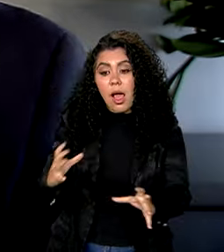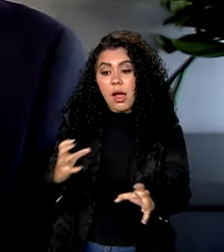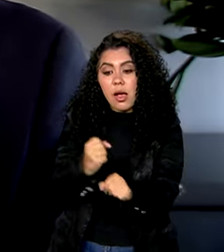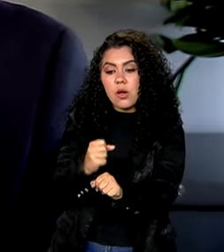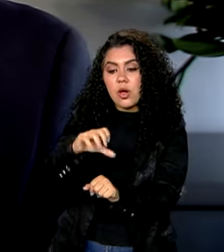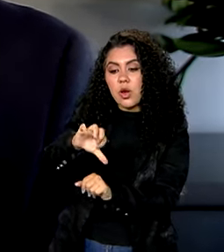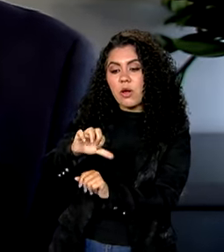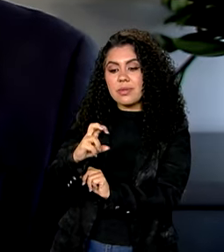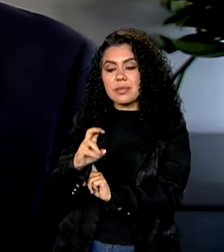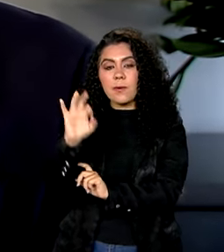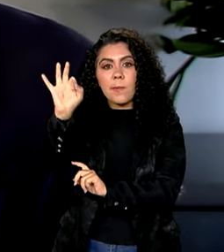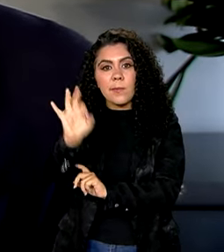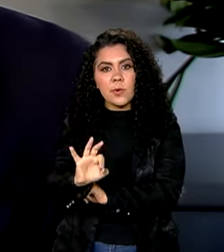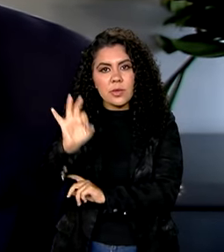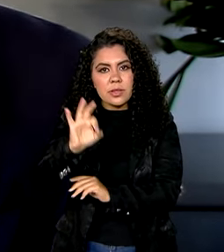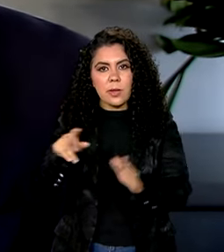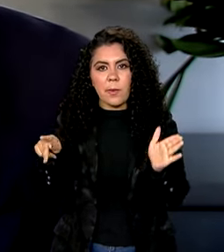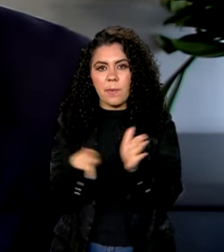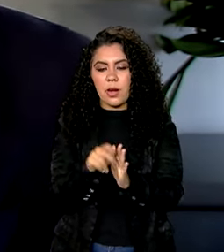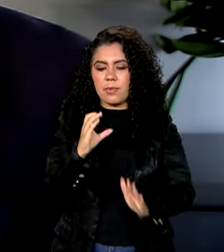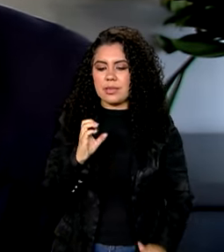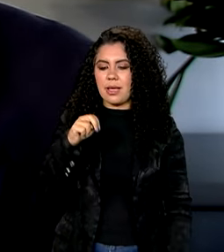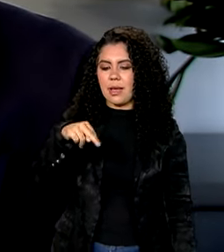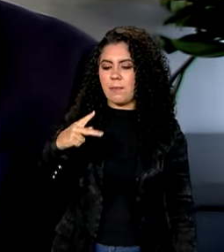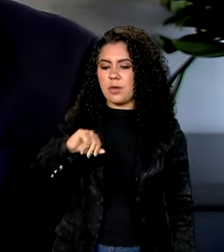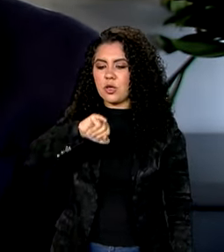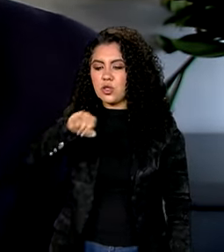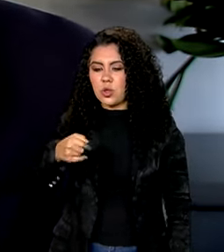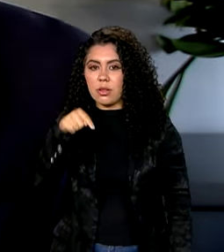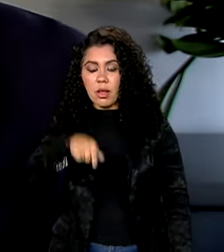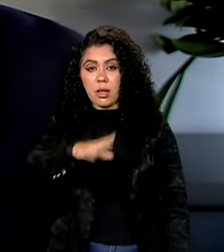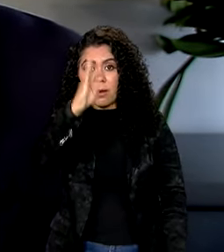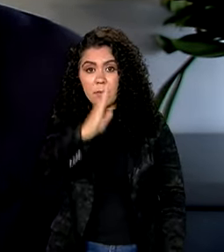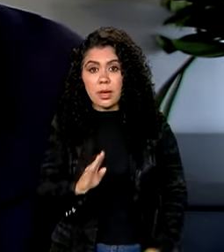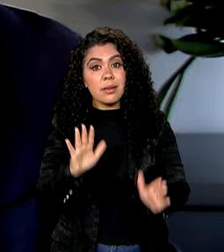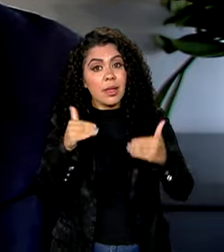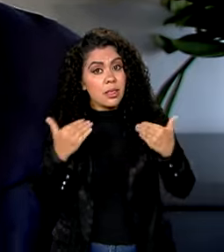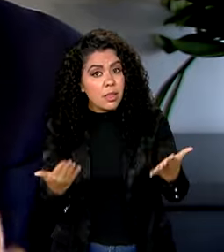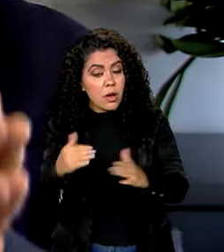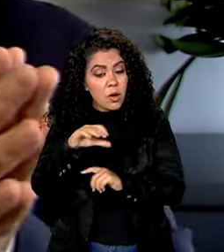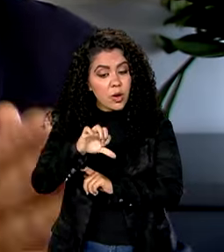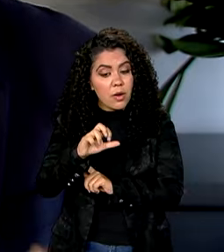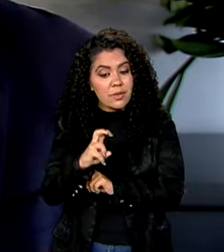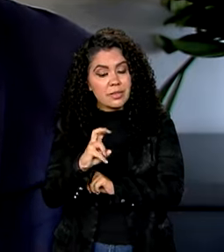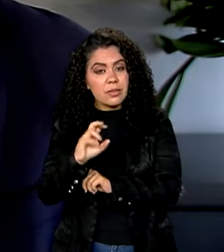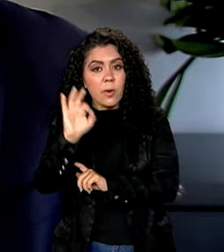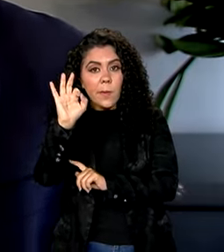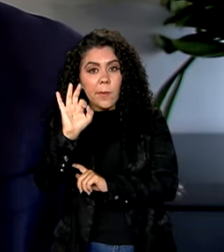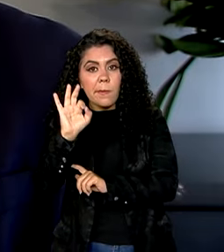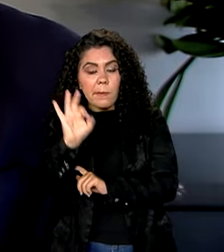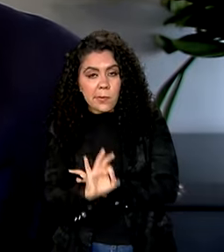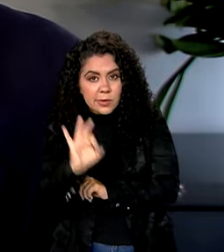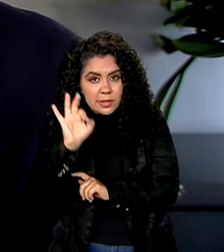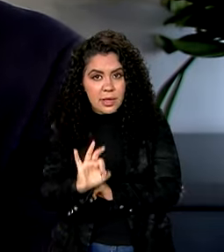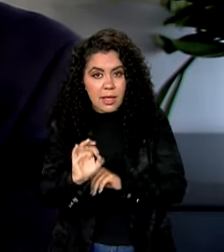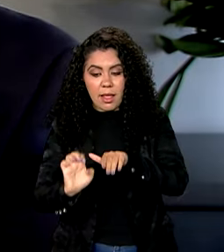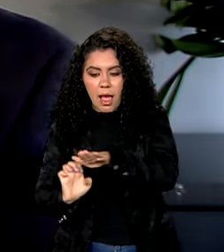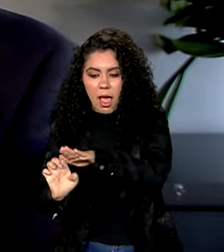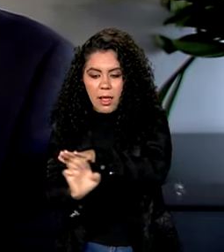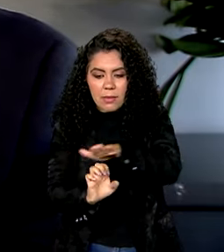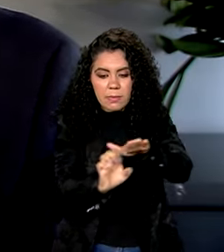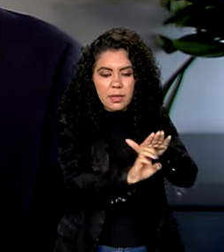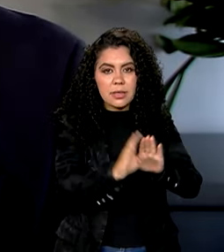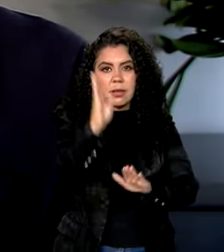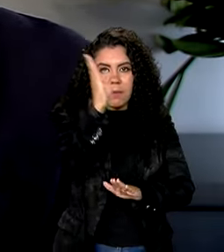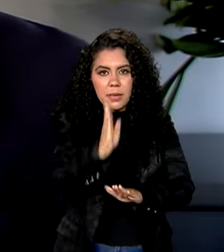95% dos CNPJs hoje no Brasil. Portanto, 95% das empresas brasileiras